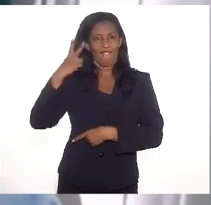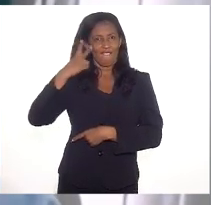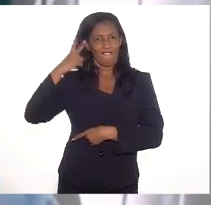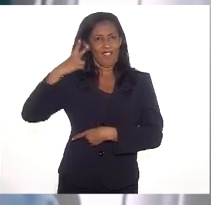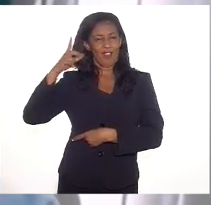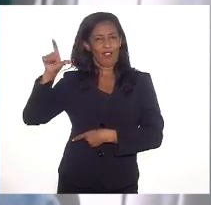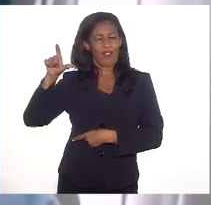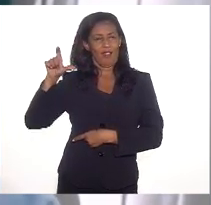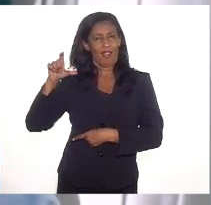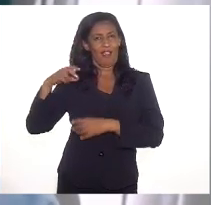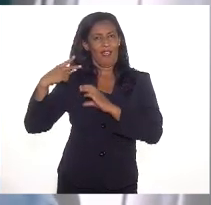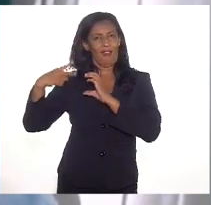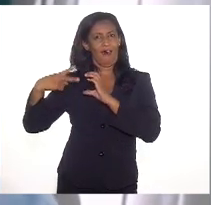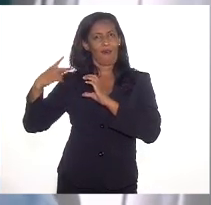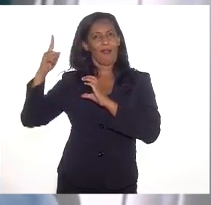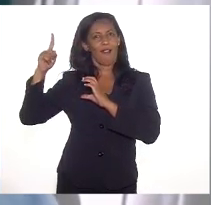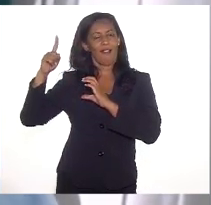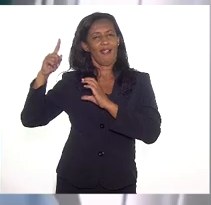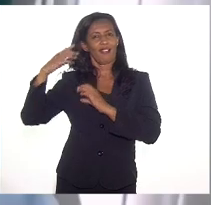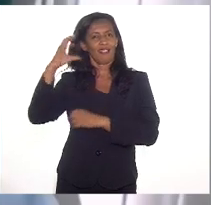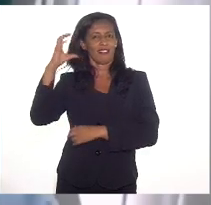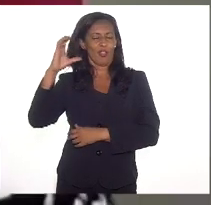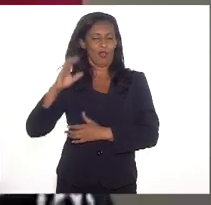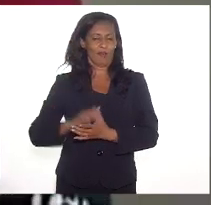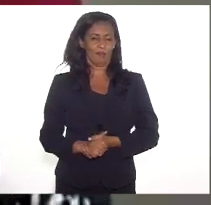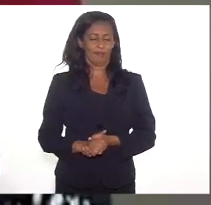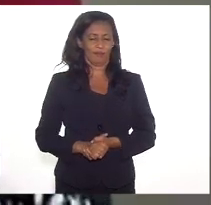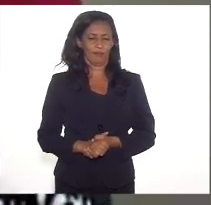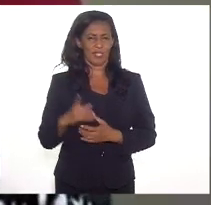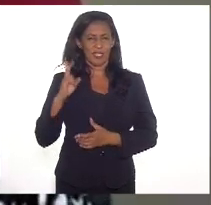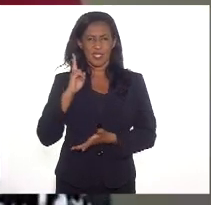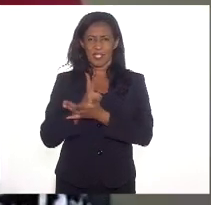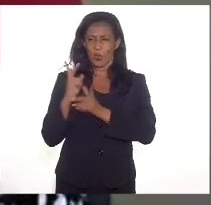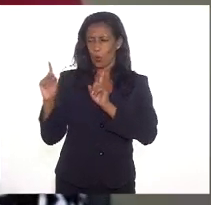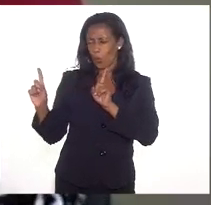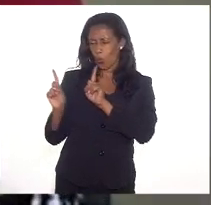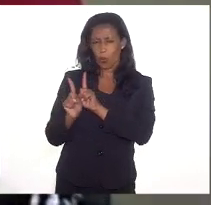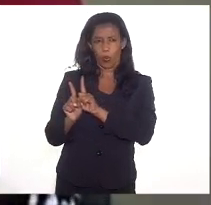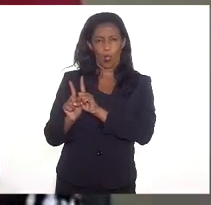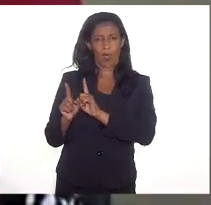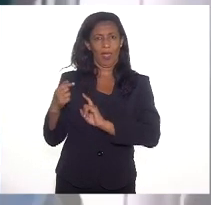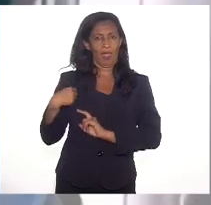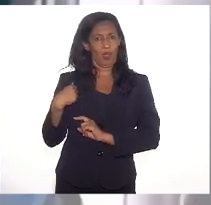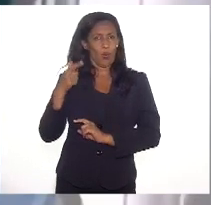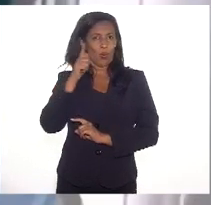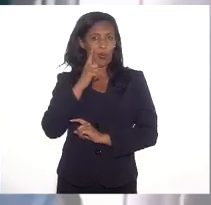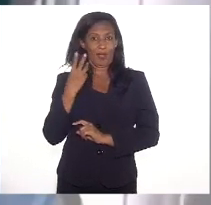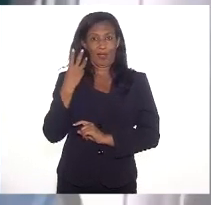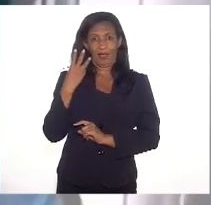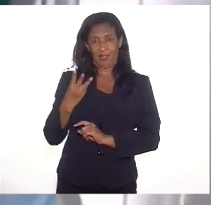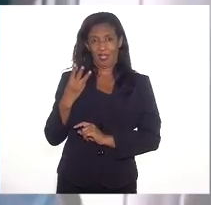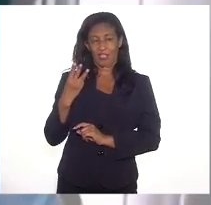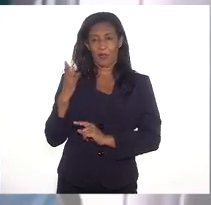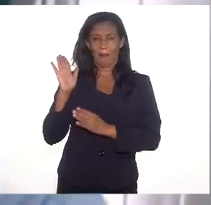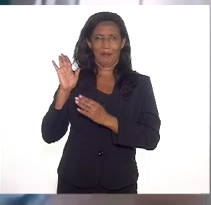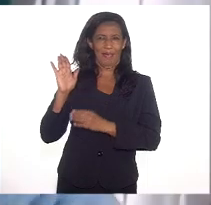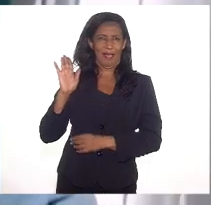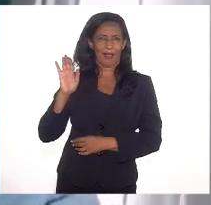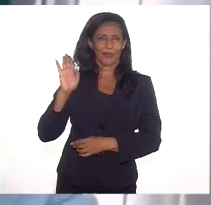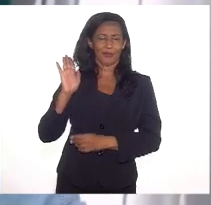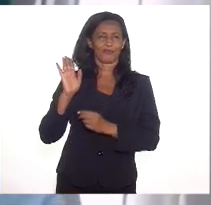desde então, sempre estivemos muito próximos. Eu tive 3 mandatos de vereador à Câmara Municipal de Niterói,